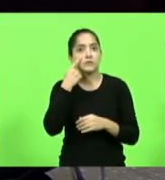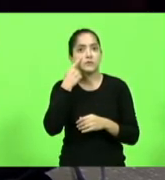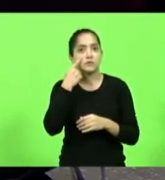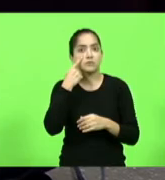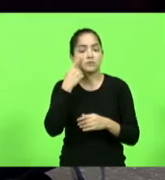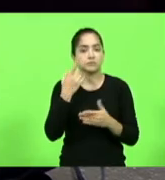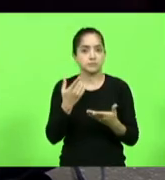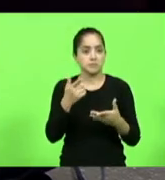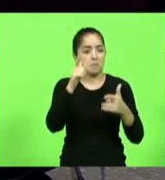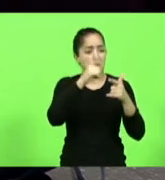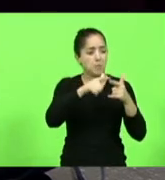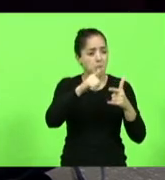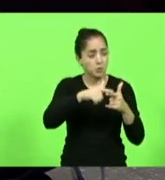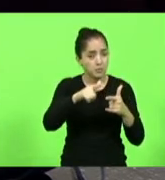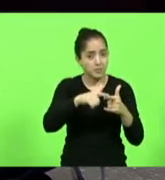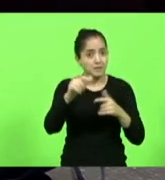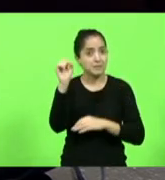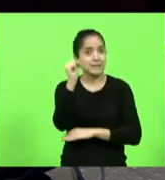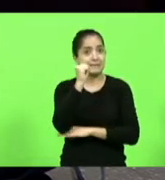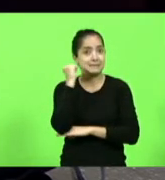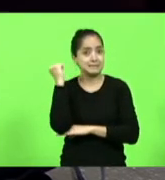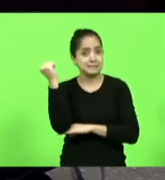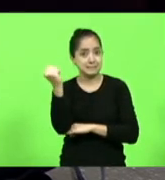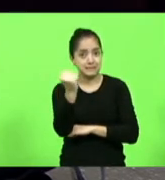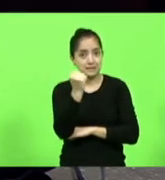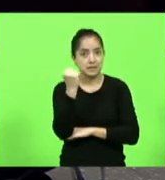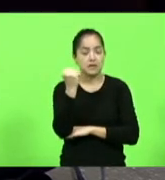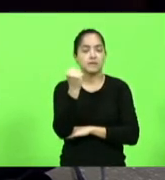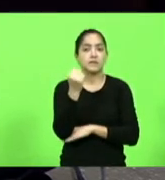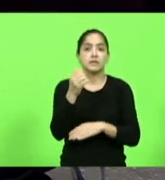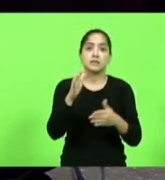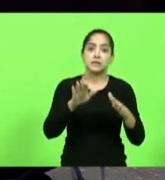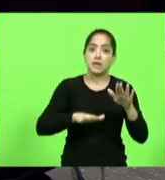cratera. Talvez outras regiões